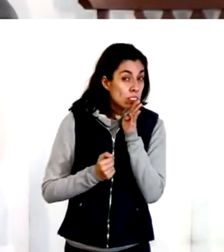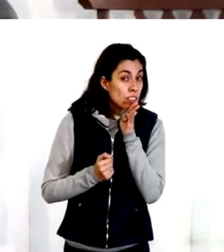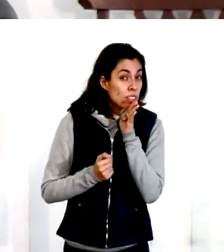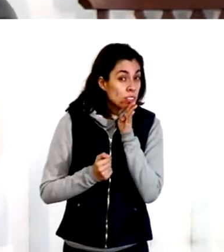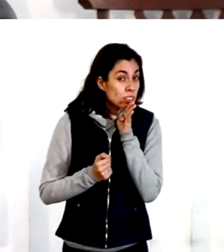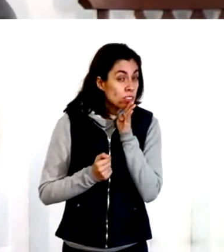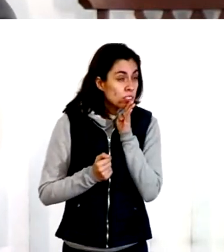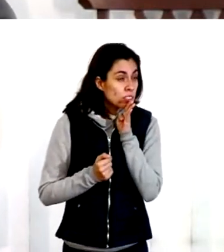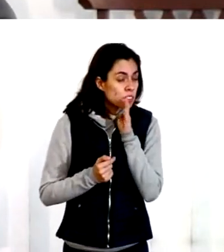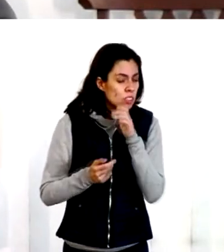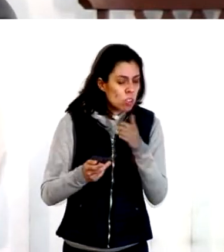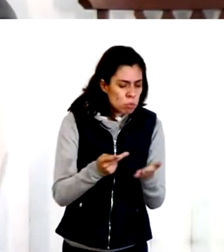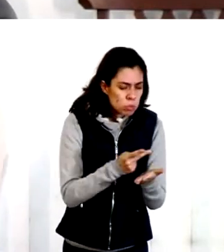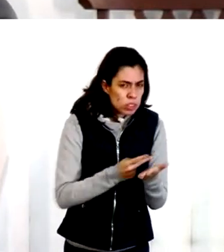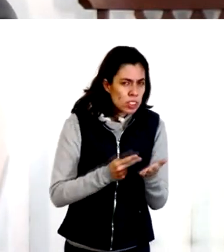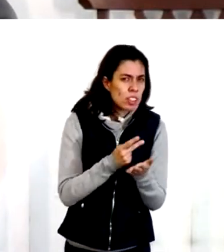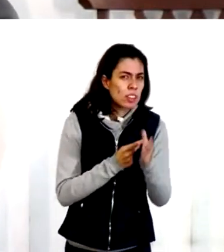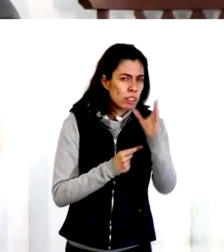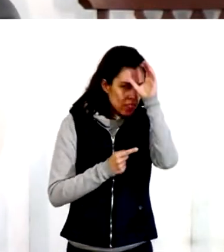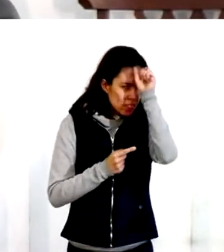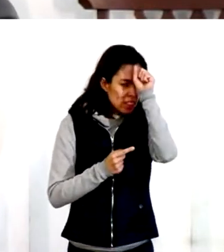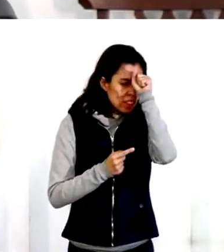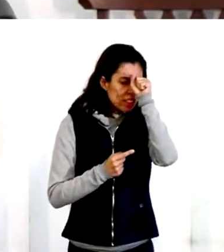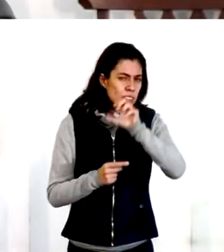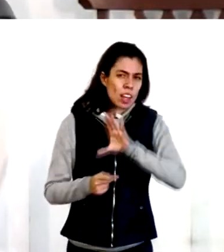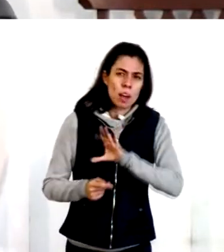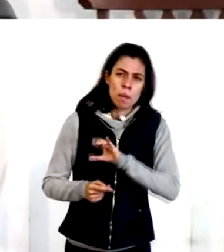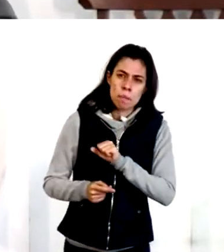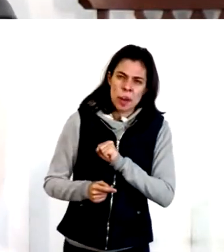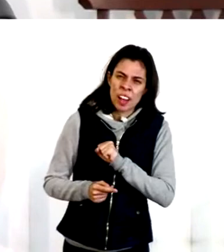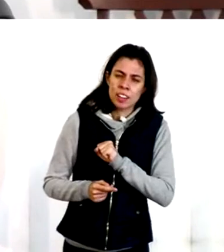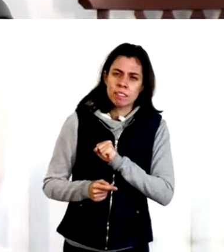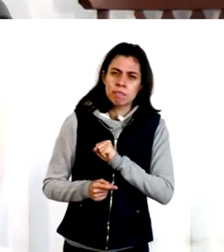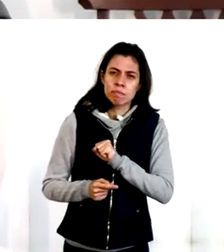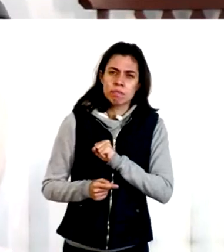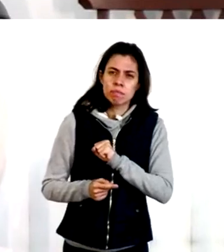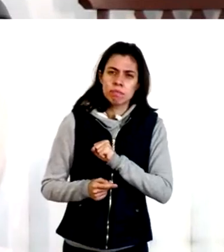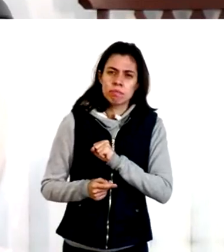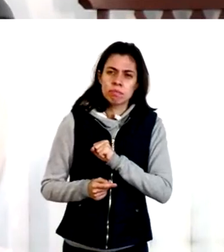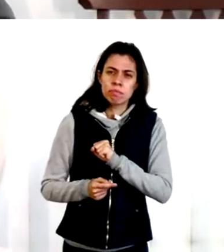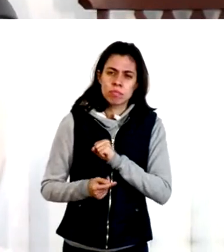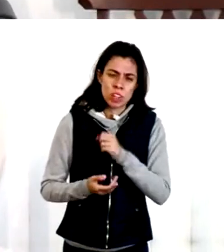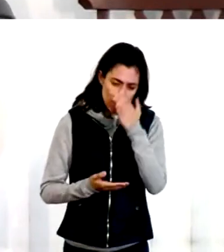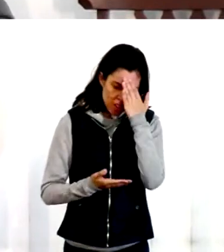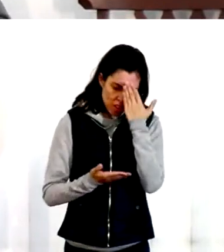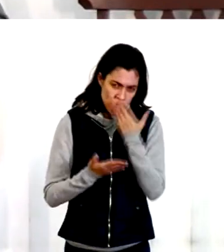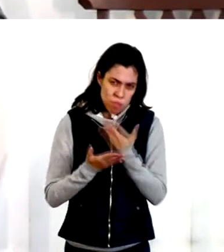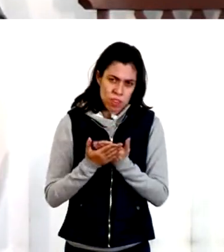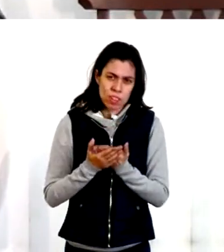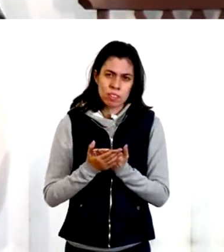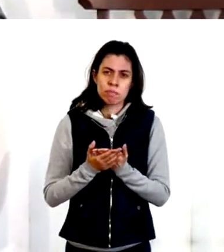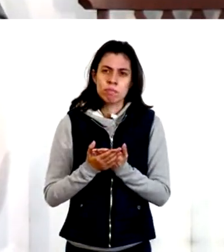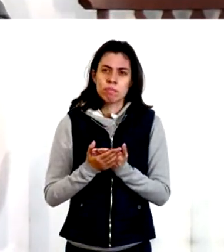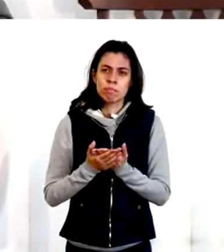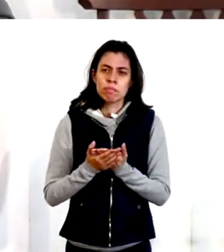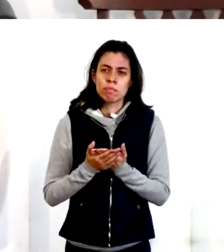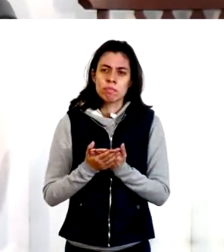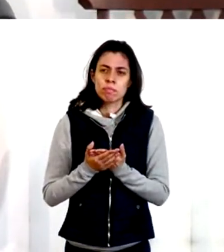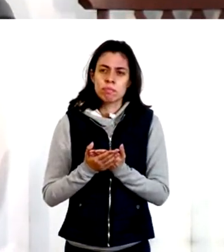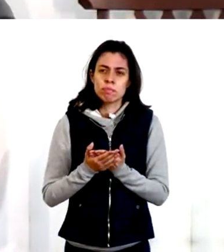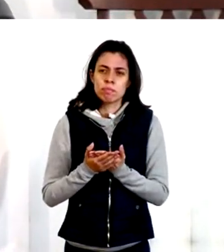Pai, temos amado a sua palavra, temos descansado nossa alma muitas vezes, tão duvidosa,